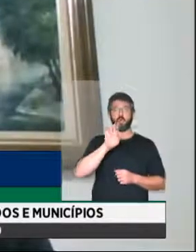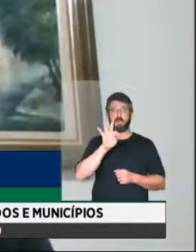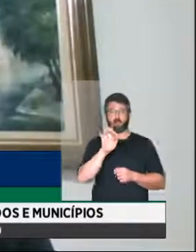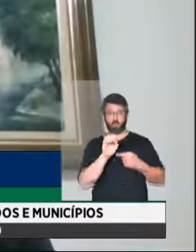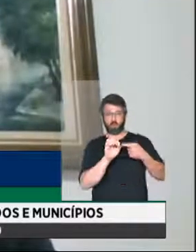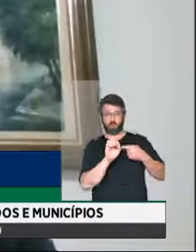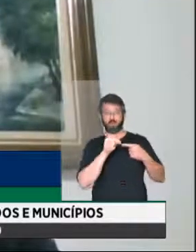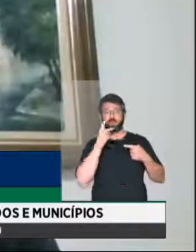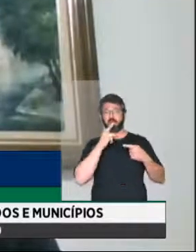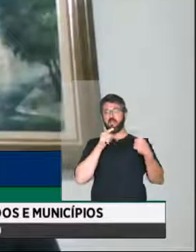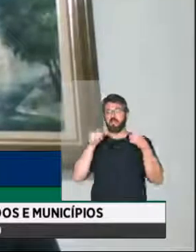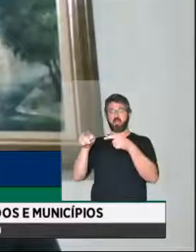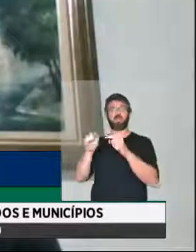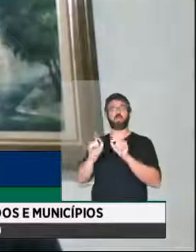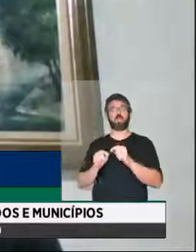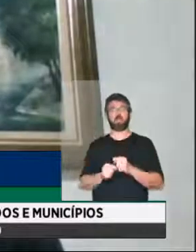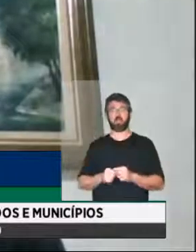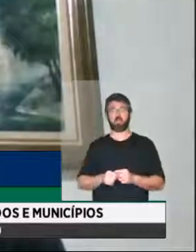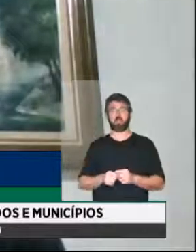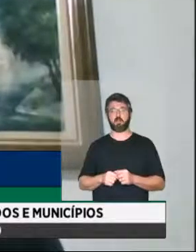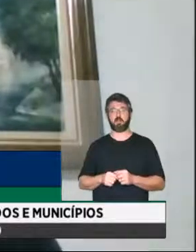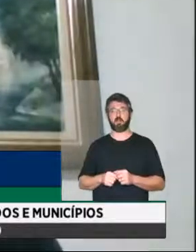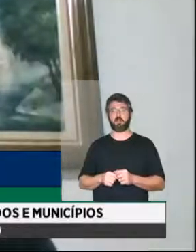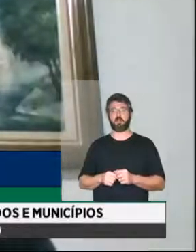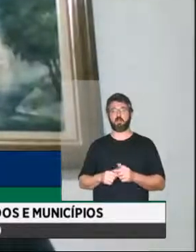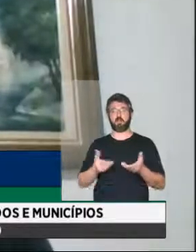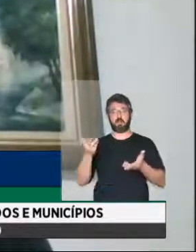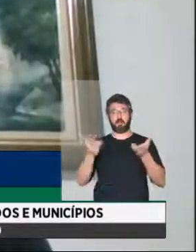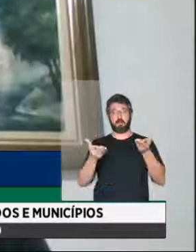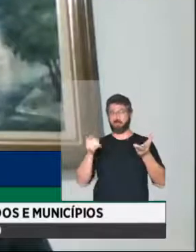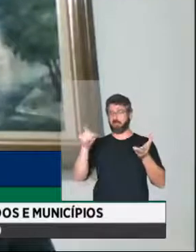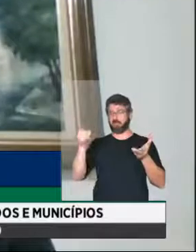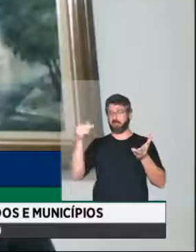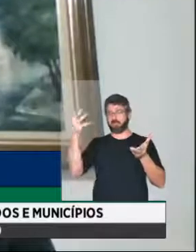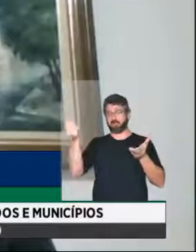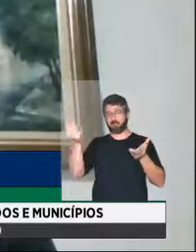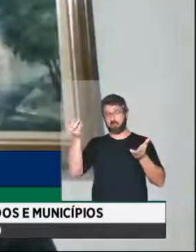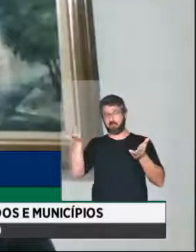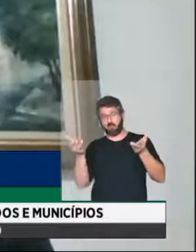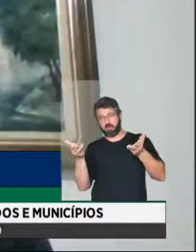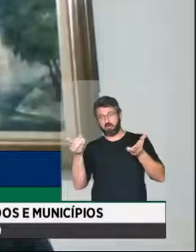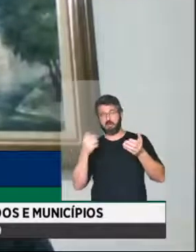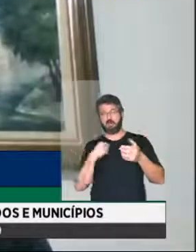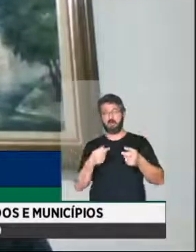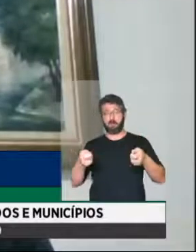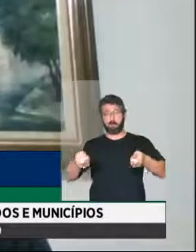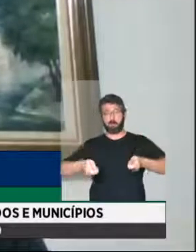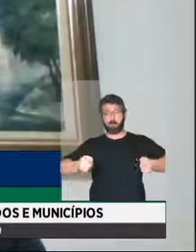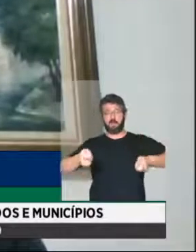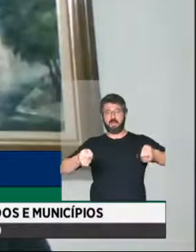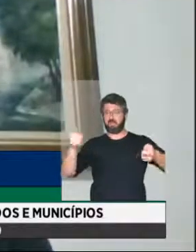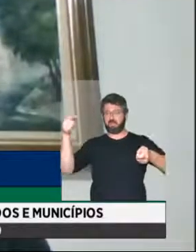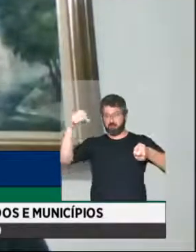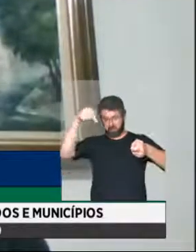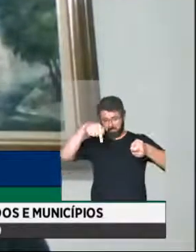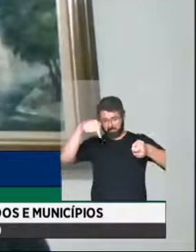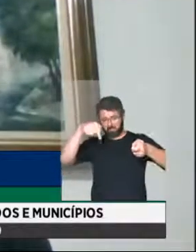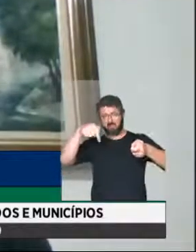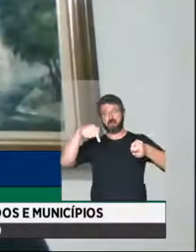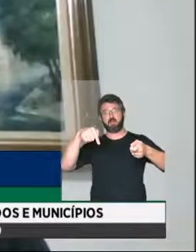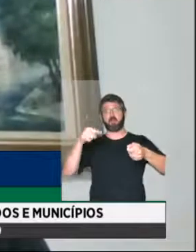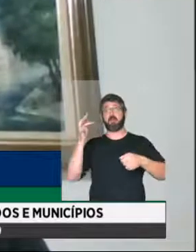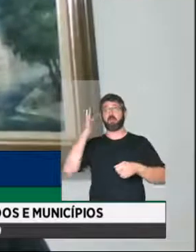Menezes, diria: botei na balança, você não pesou. Botei na peneira, você não passou. Mora